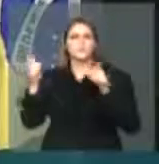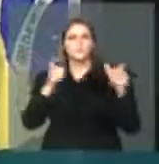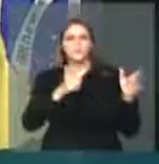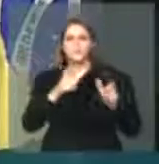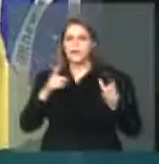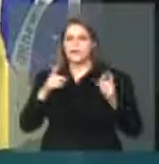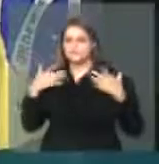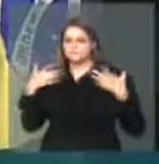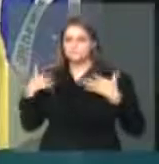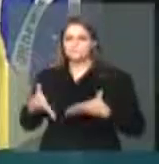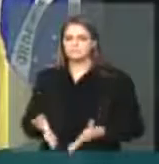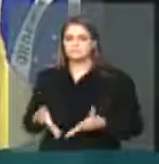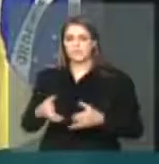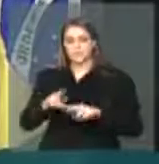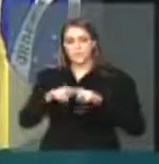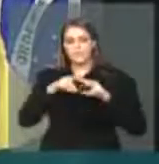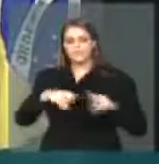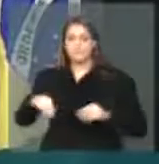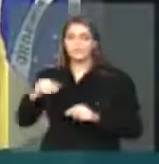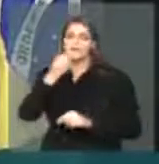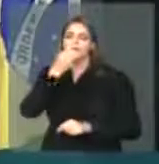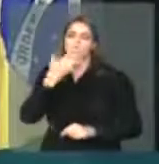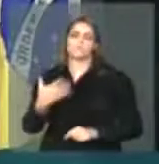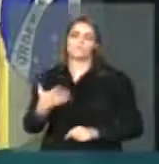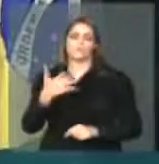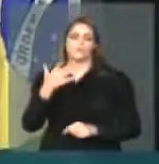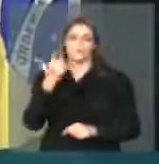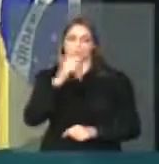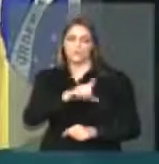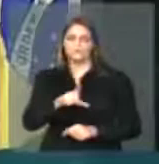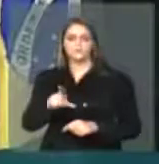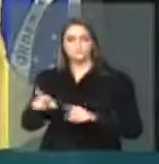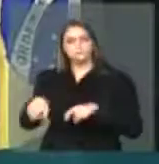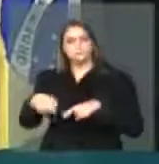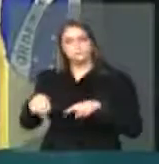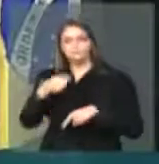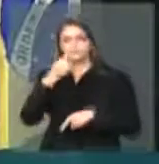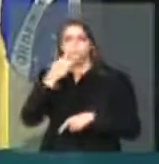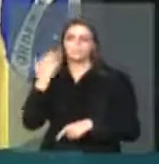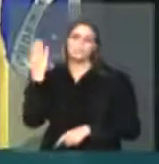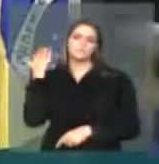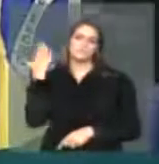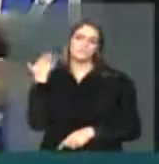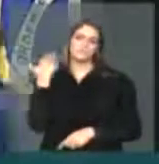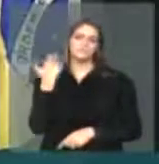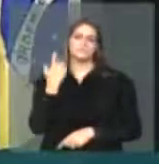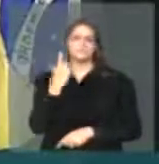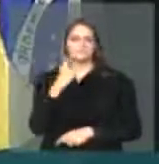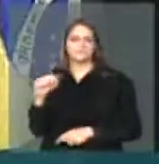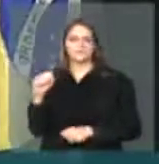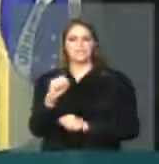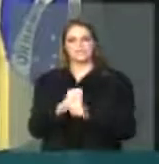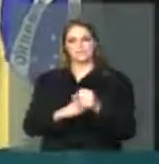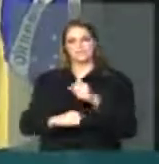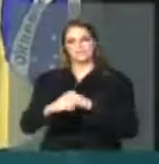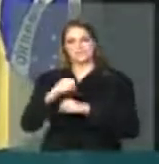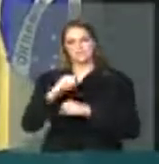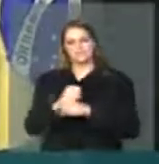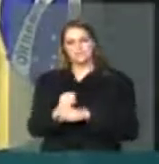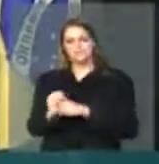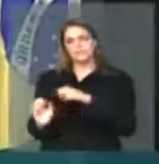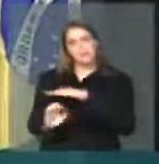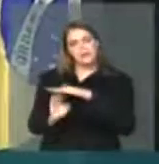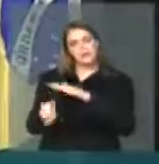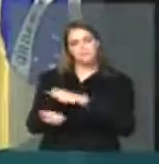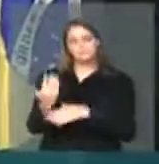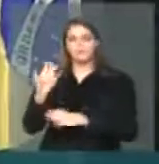países, formando assim, por meio da Paraná Plantation Company, na década de 30 do século passado, um dos mais